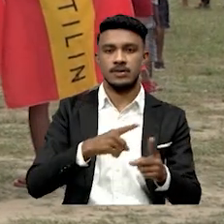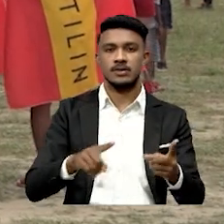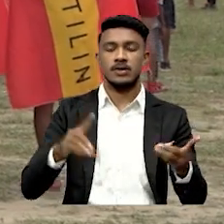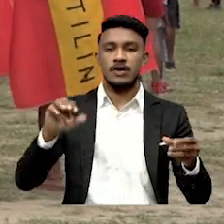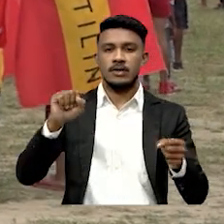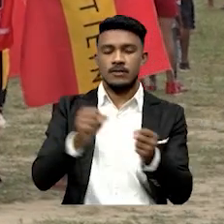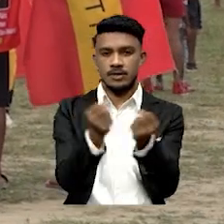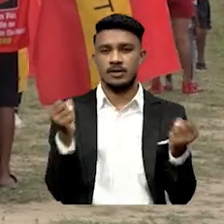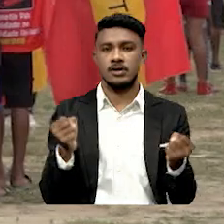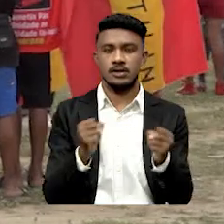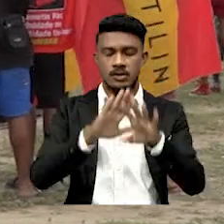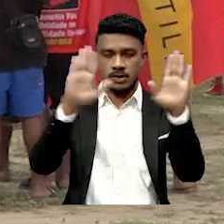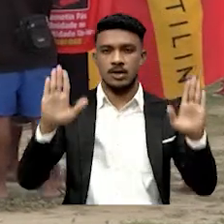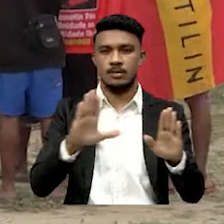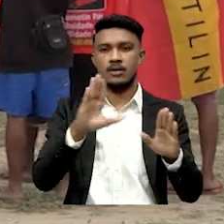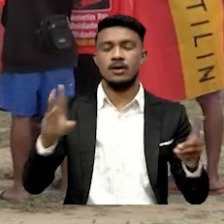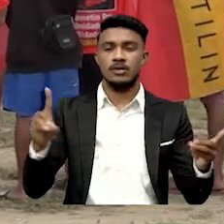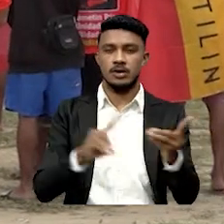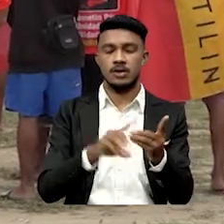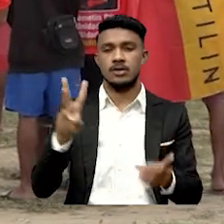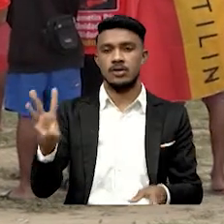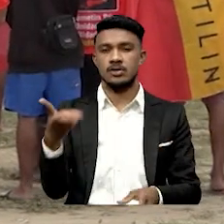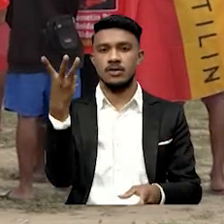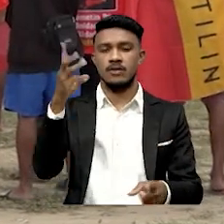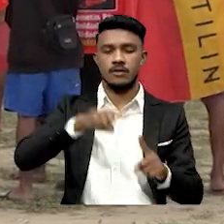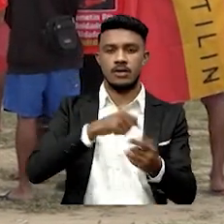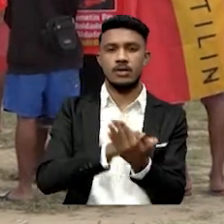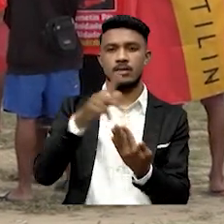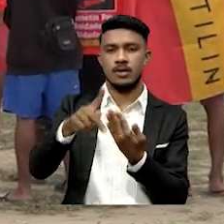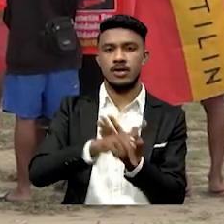Lorong Sanusinen, Fulang Abril, né? No eleição presidencial segunda volta,